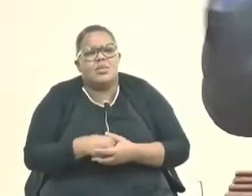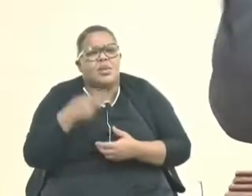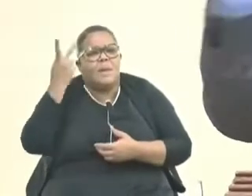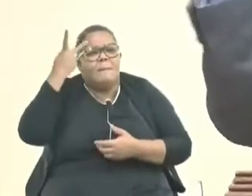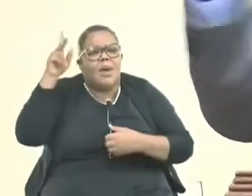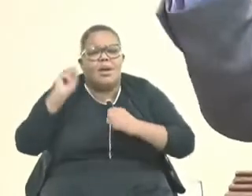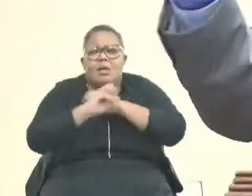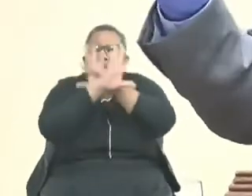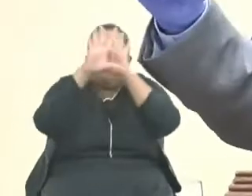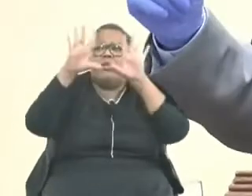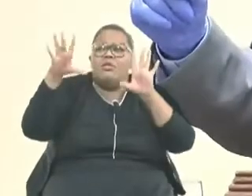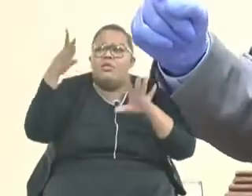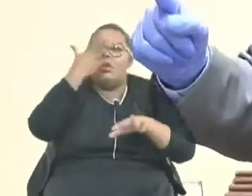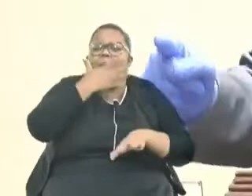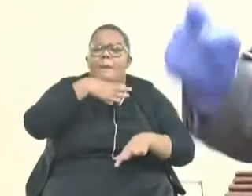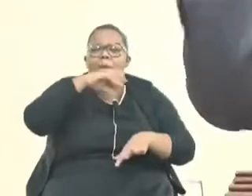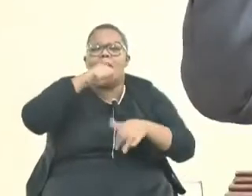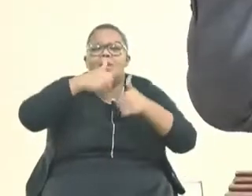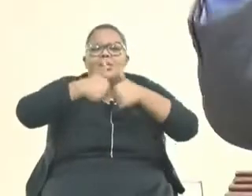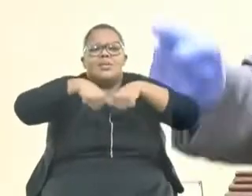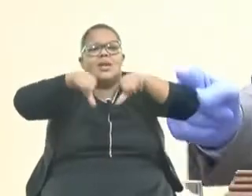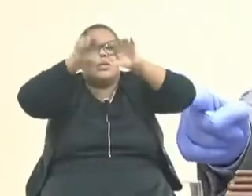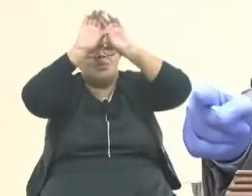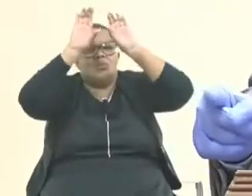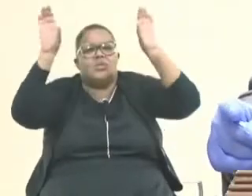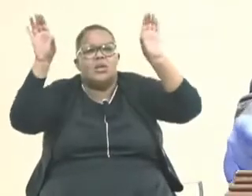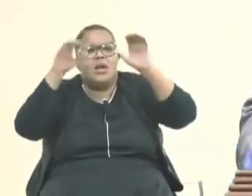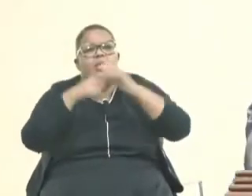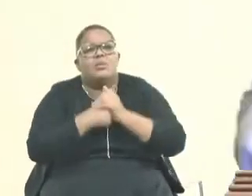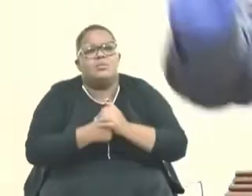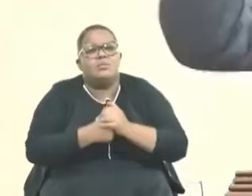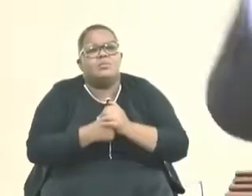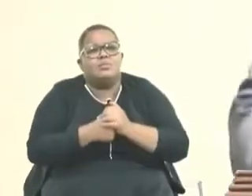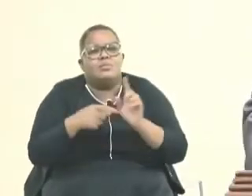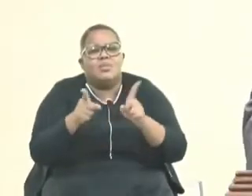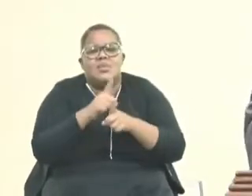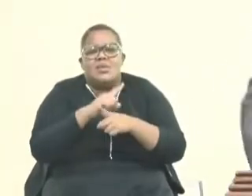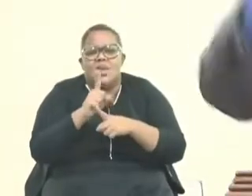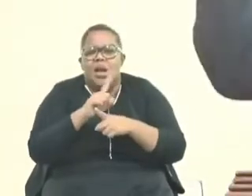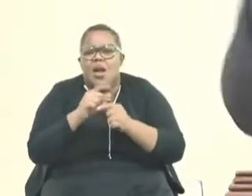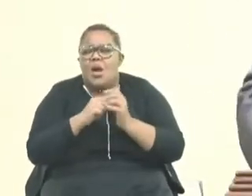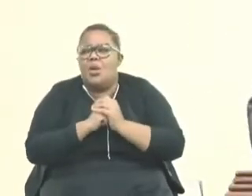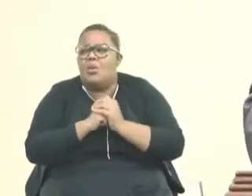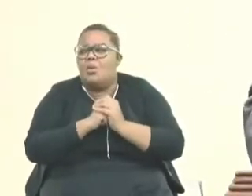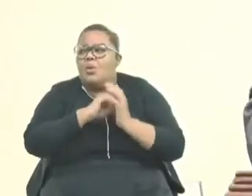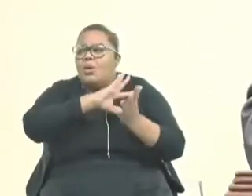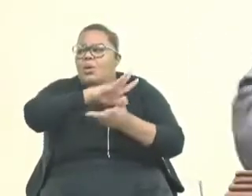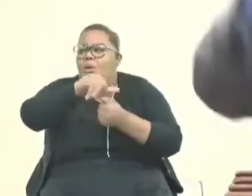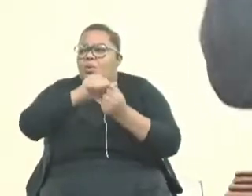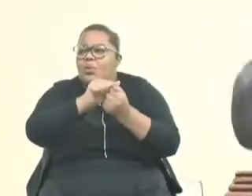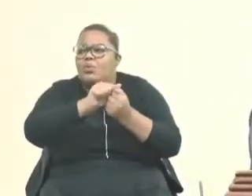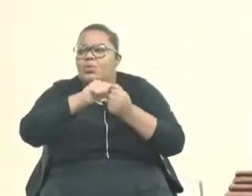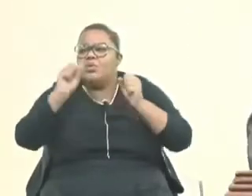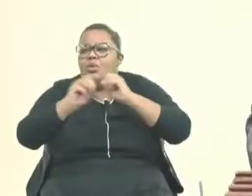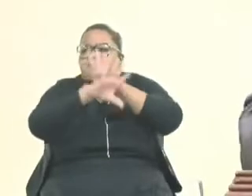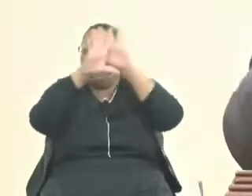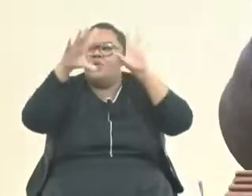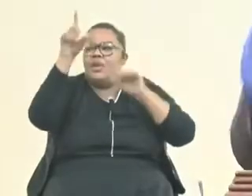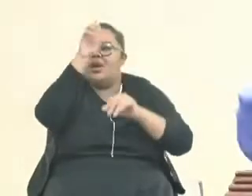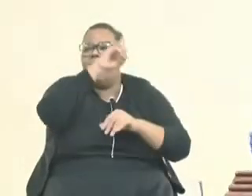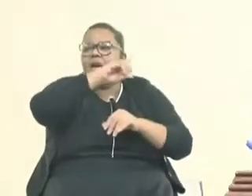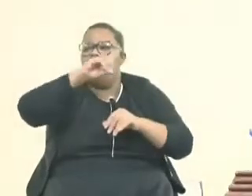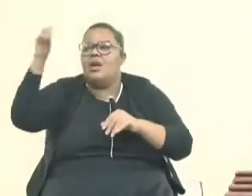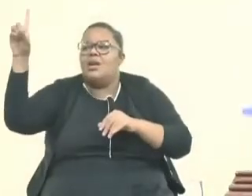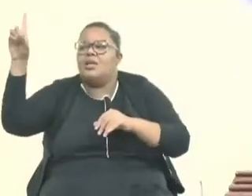glorifiquem a vosso pai que está no céu a única maneira do mundo glorificar a Deus